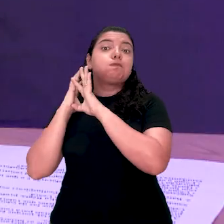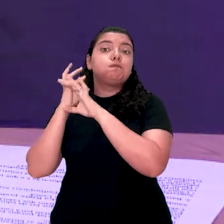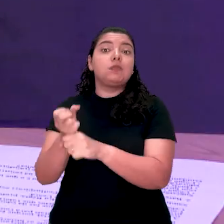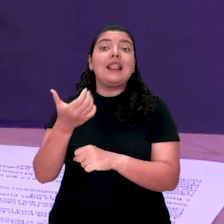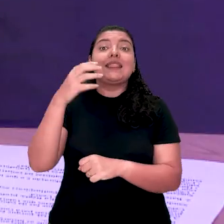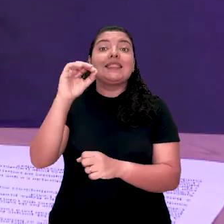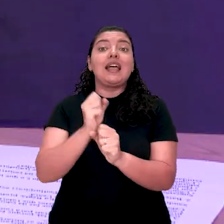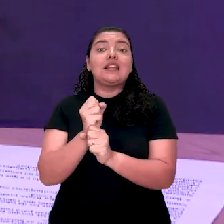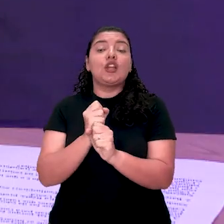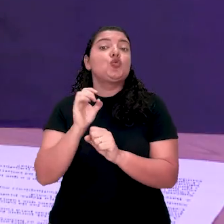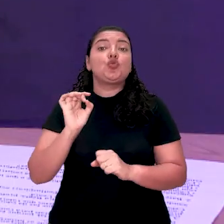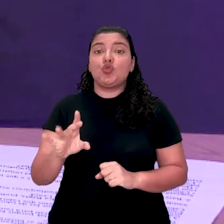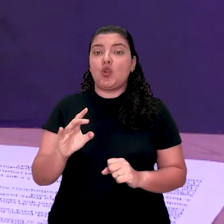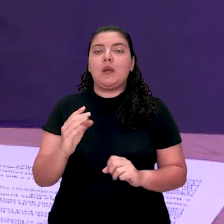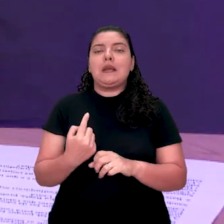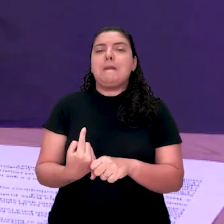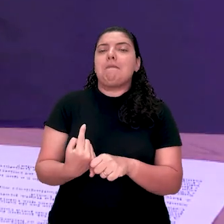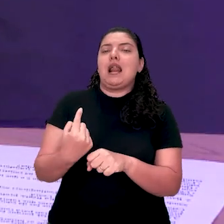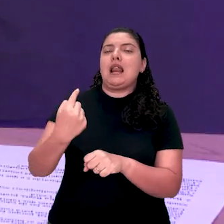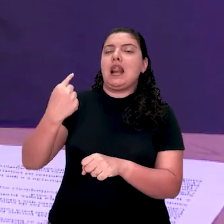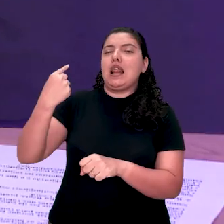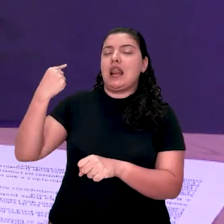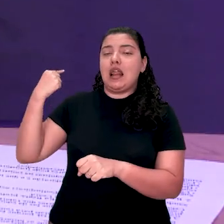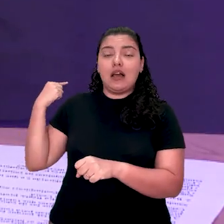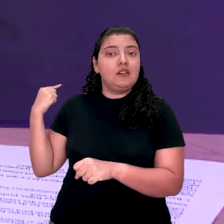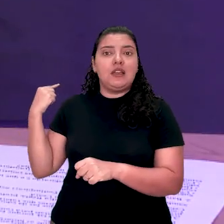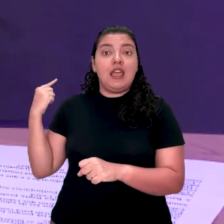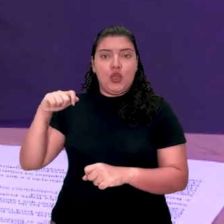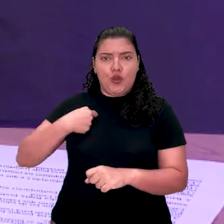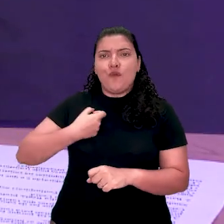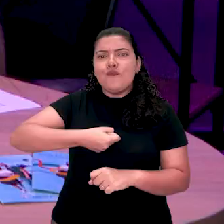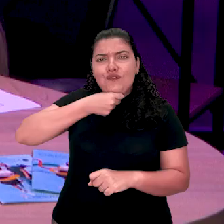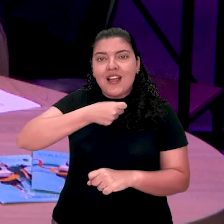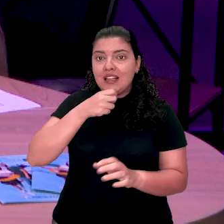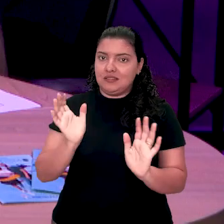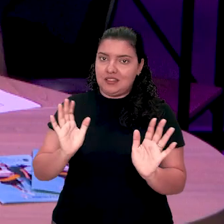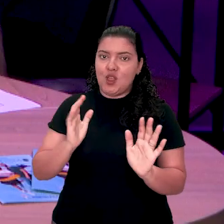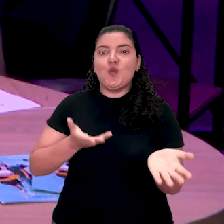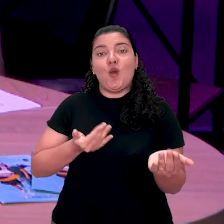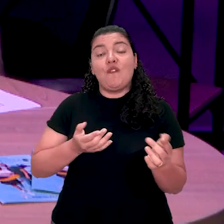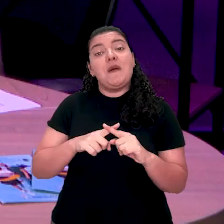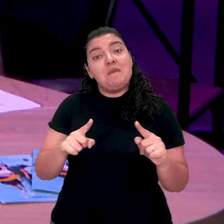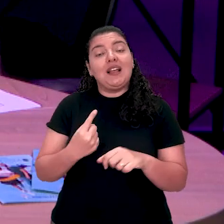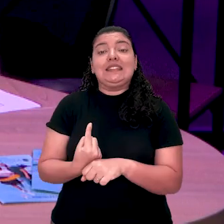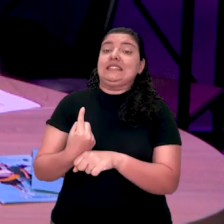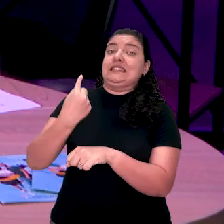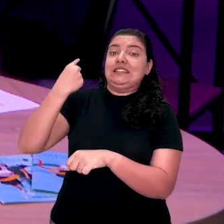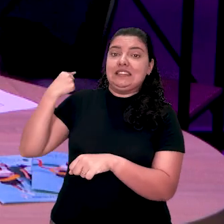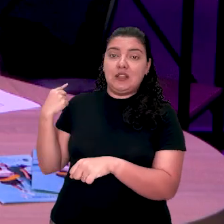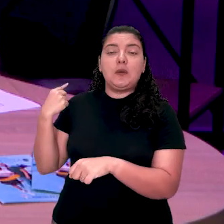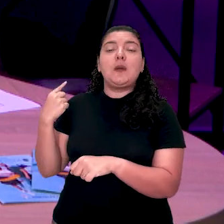aí, naquela época, eu não sou tão velha, não. De jeito nenhum, bem novinha. Mas naquela